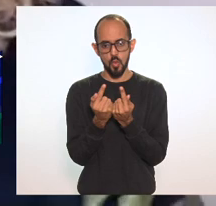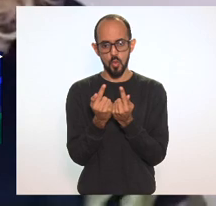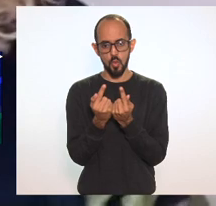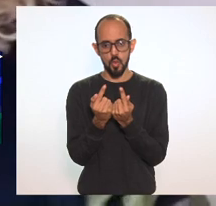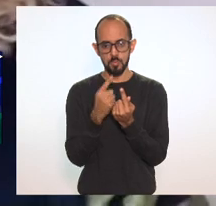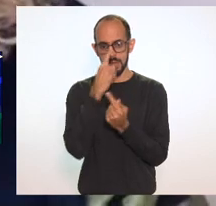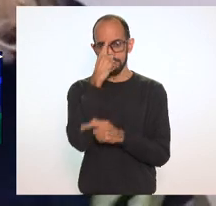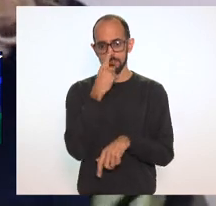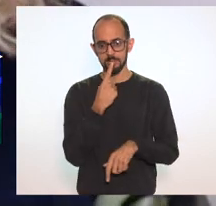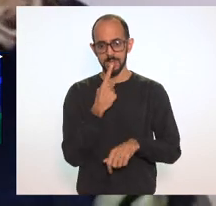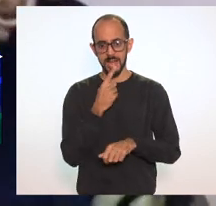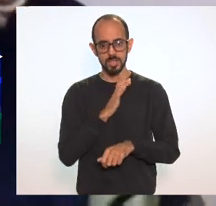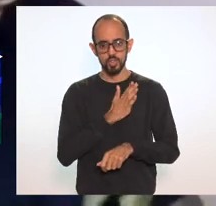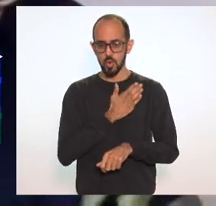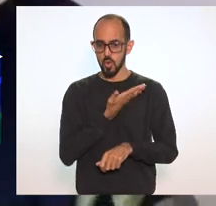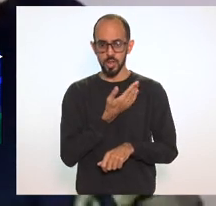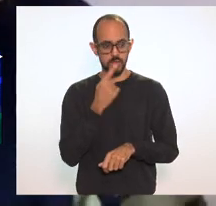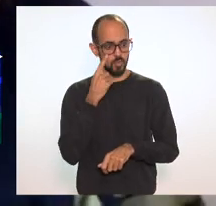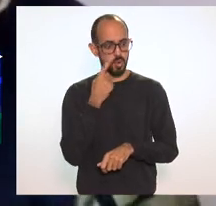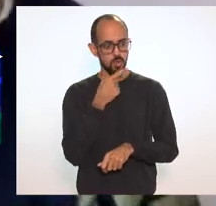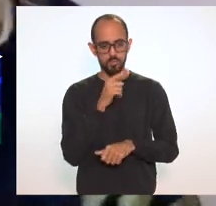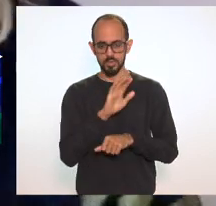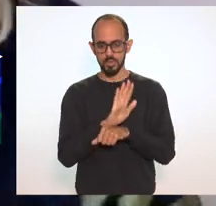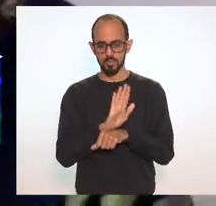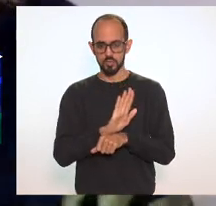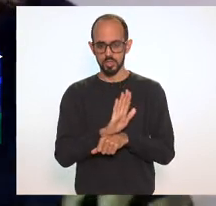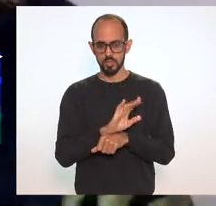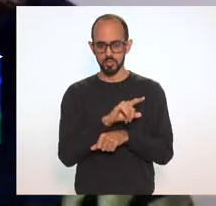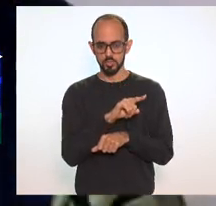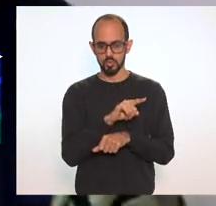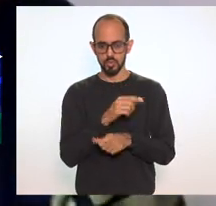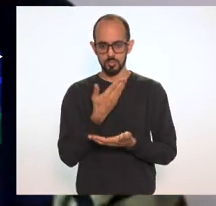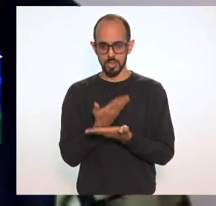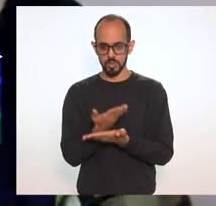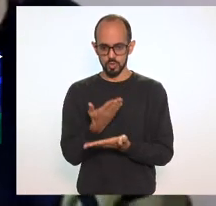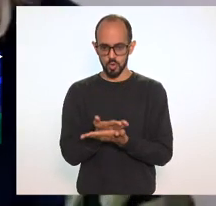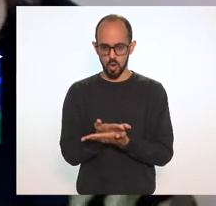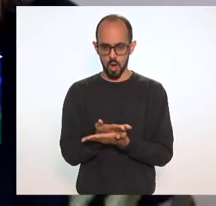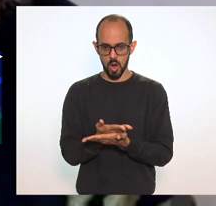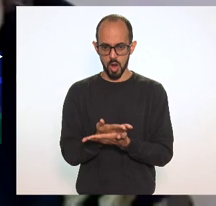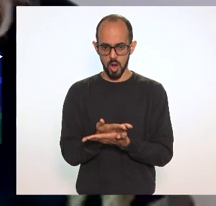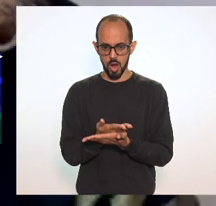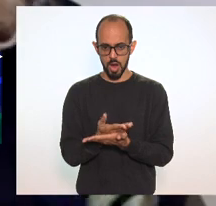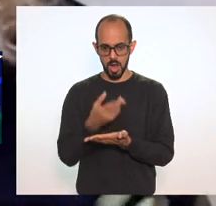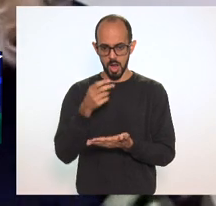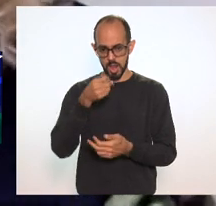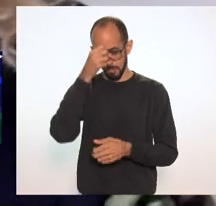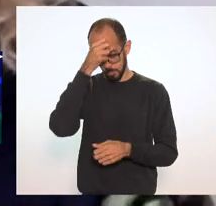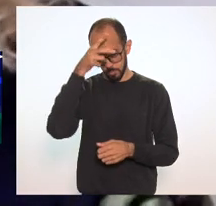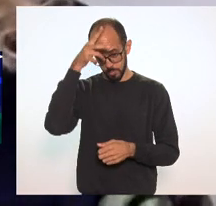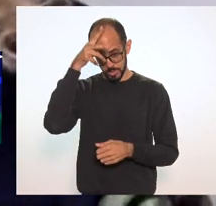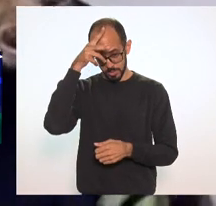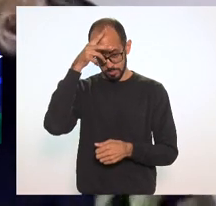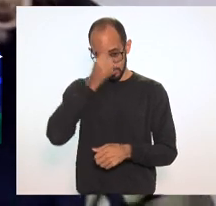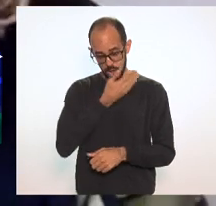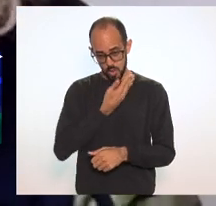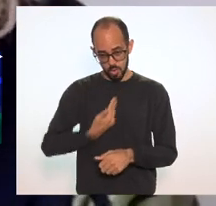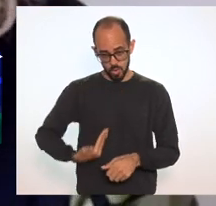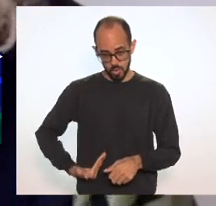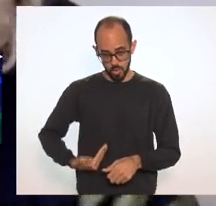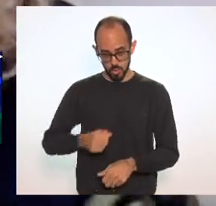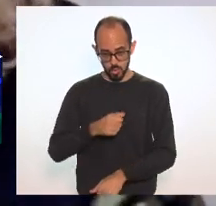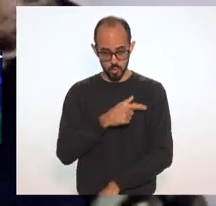presenciei a em vídeo essa semana uma escola pública municipal na Praça Seca Zona Oeste do Rio de Janeiro